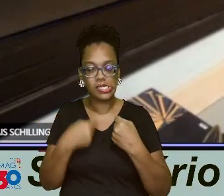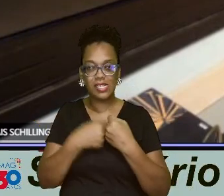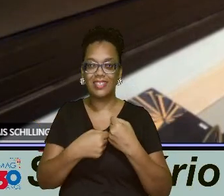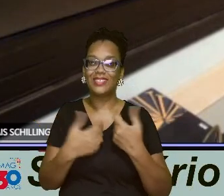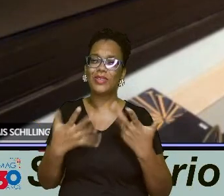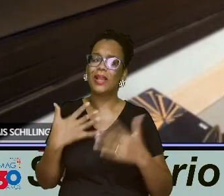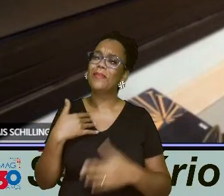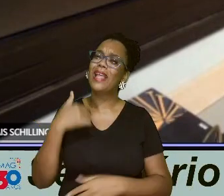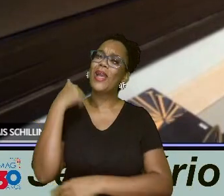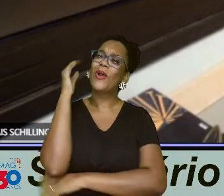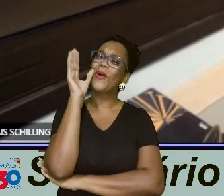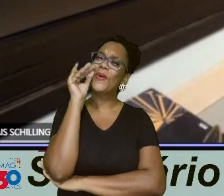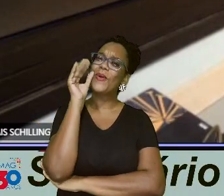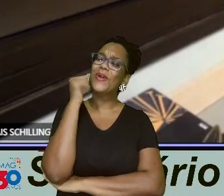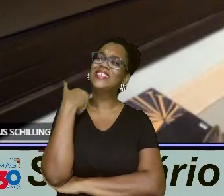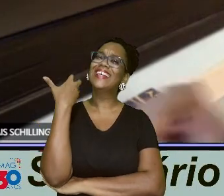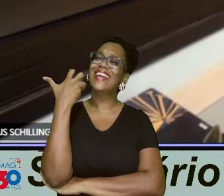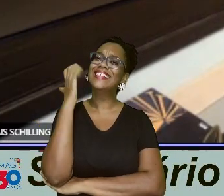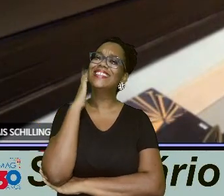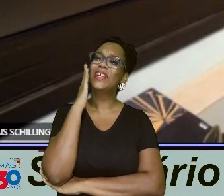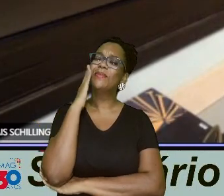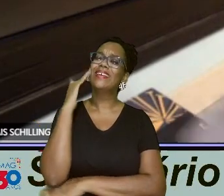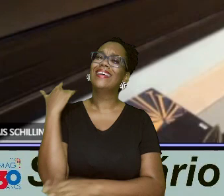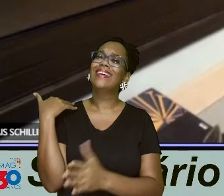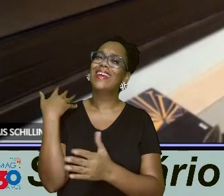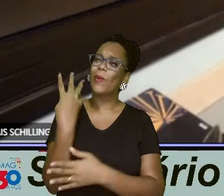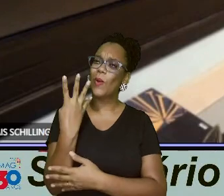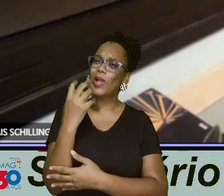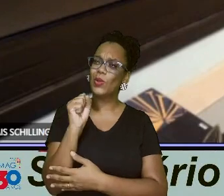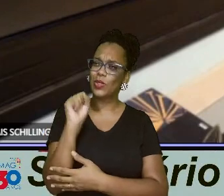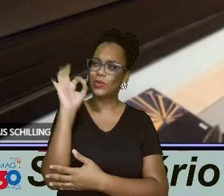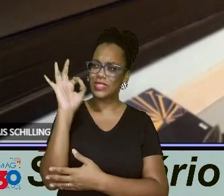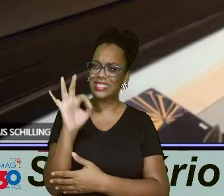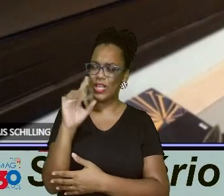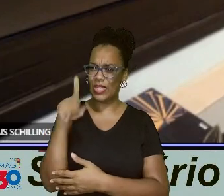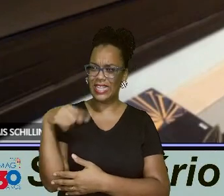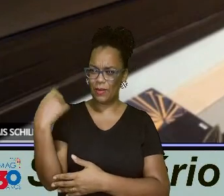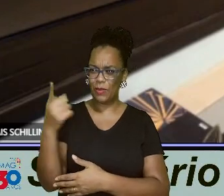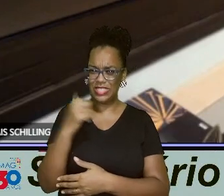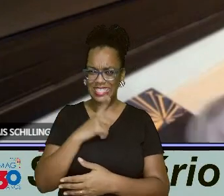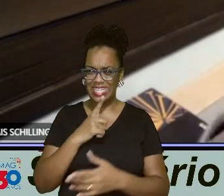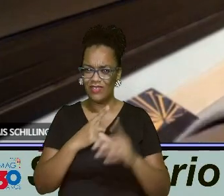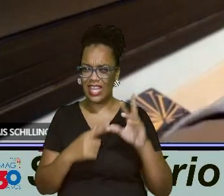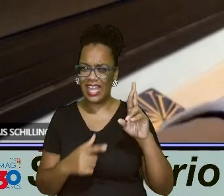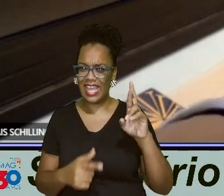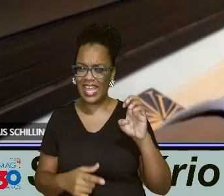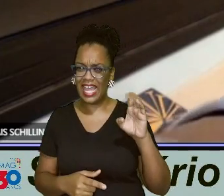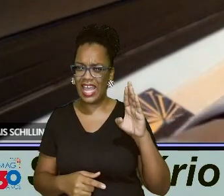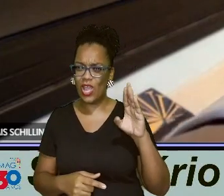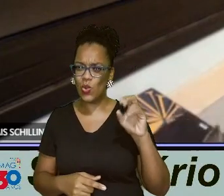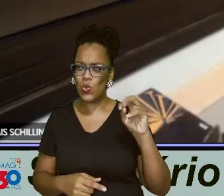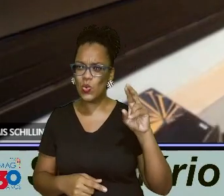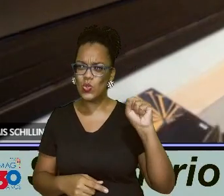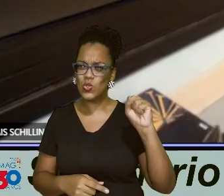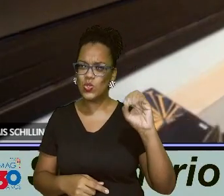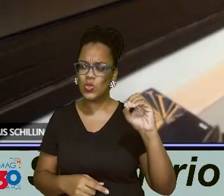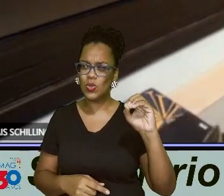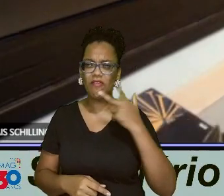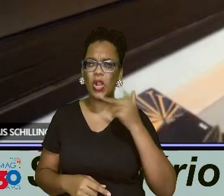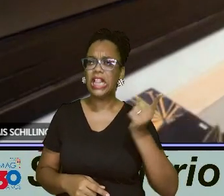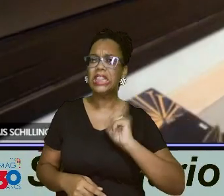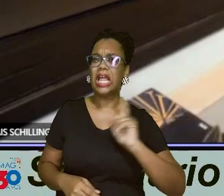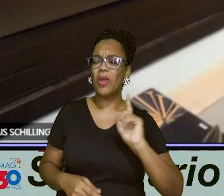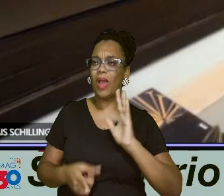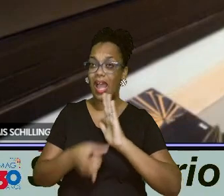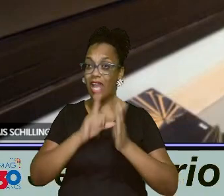muito curiosa, porque eu queria saber se nesses 48%, depois da decisão, teve recurso. Porque eles disseram não, pelo que eu entendi, antes